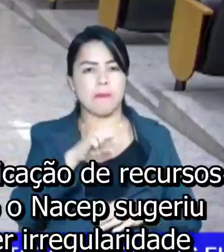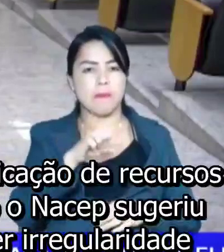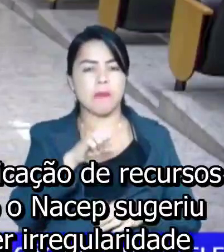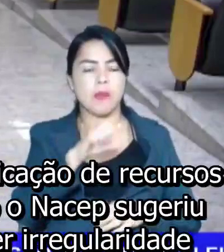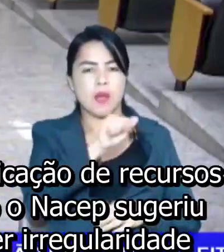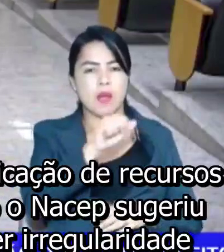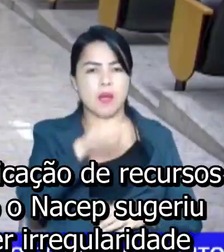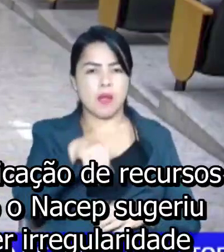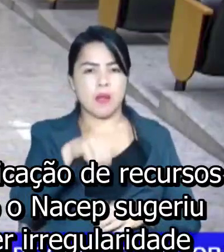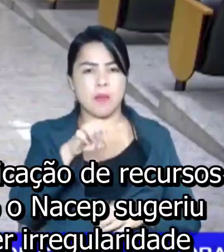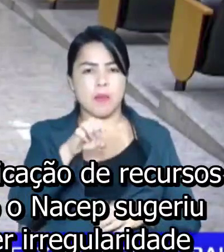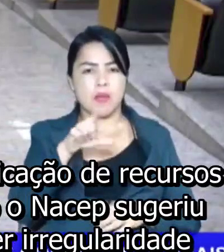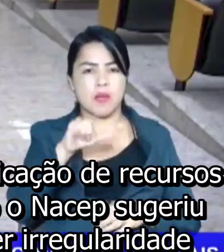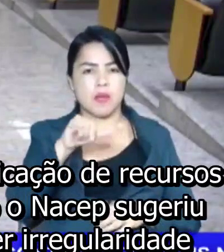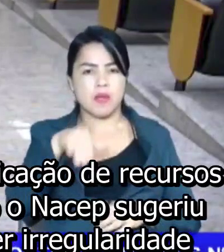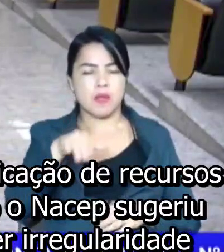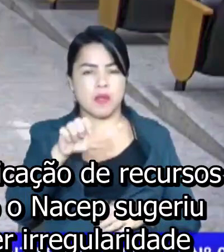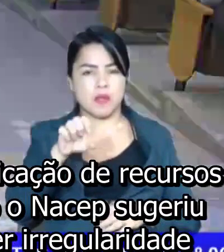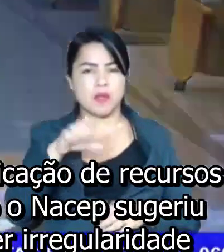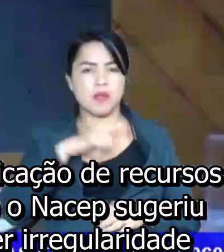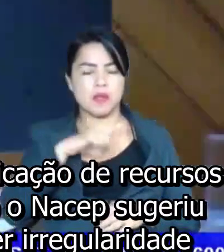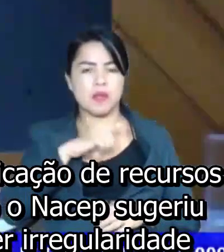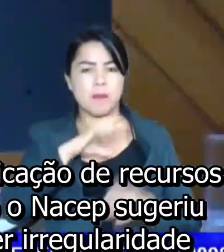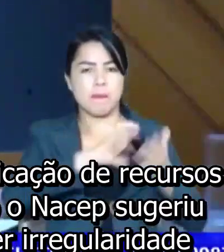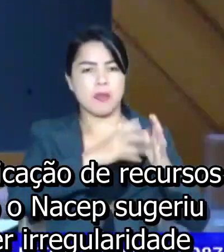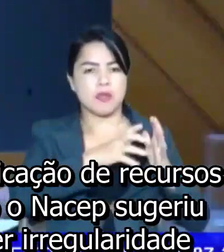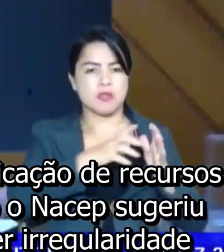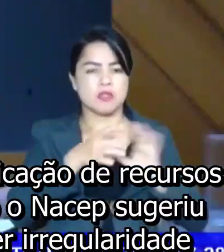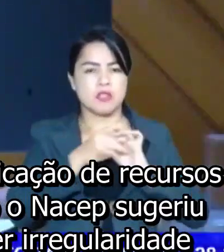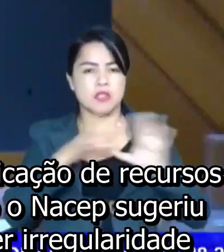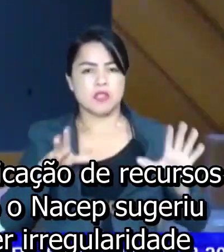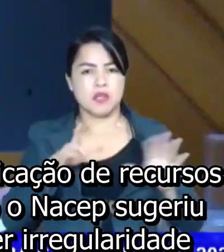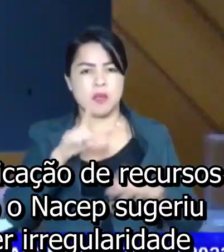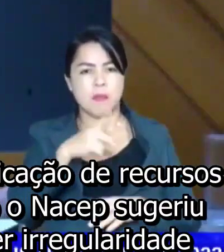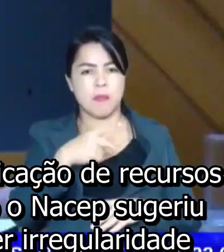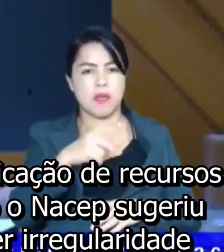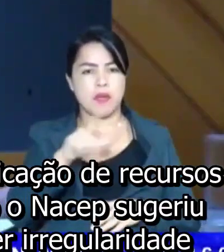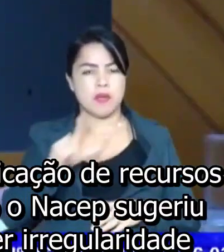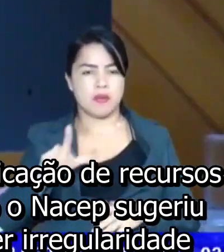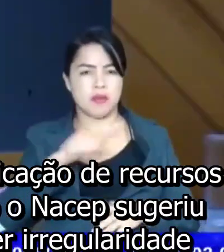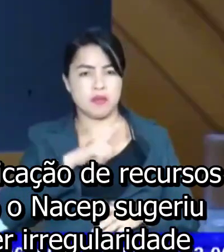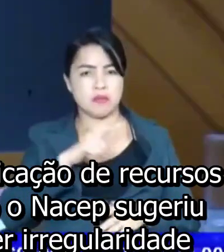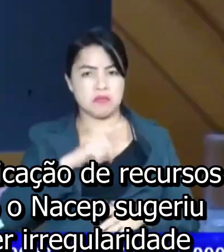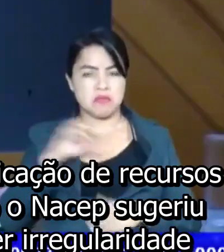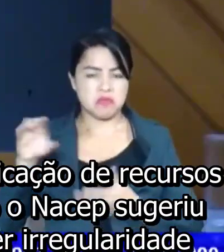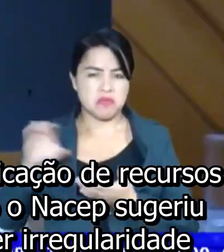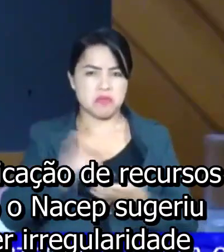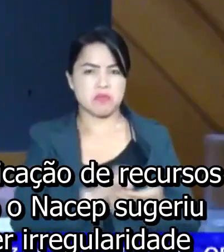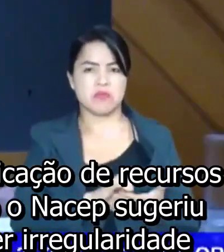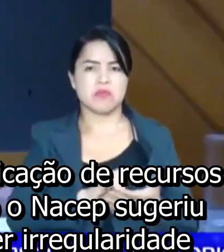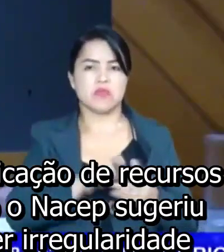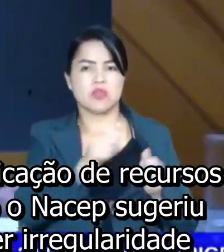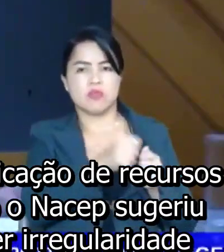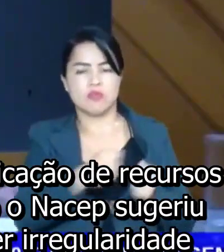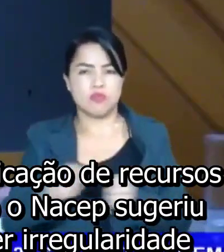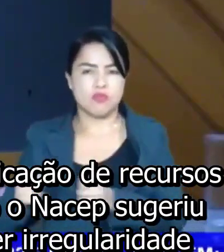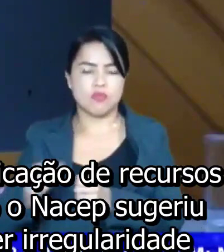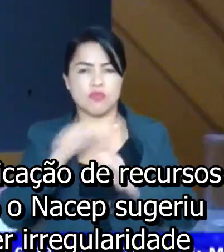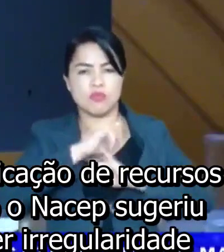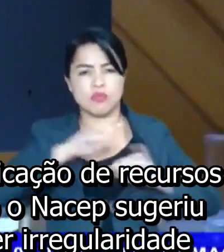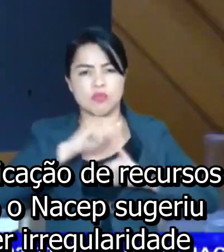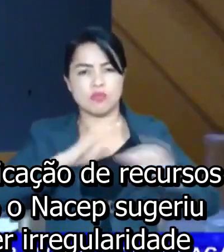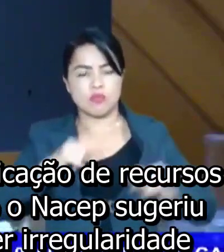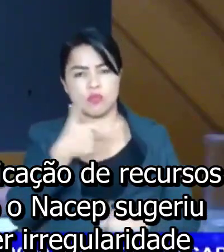cargo de deputada estadual pelo Partido Liberal PL, referente à Imagem aplicação de direcionada à recursos na doutora campanha das Paola, eleições fazendo de leitura na 2022. tela de seu Em